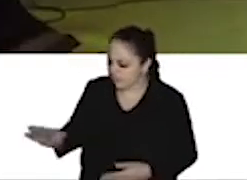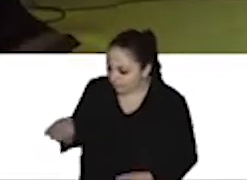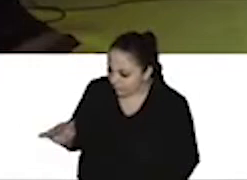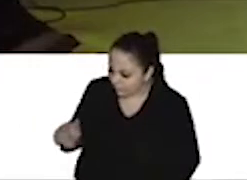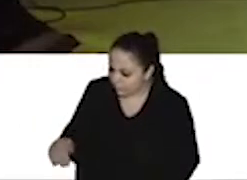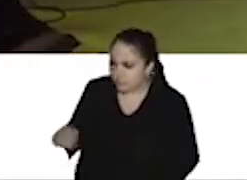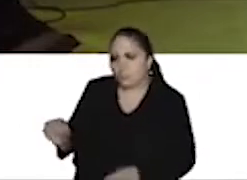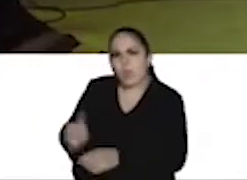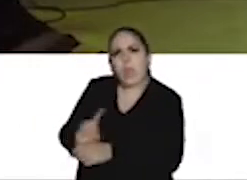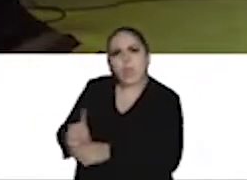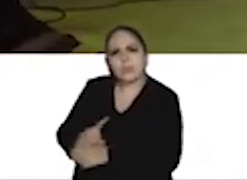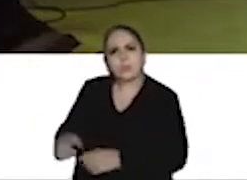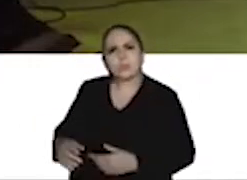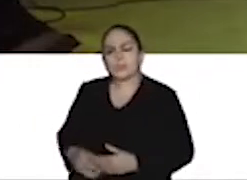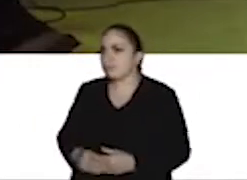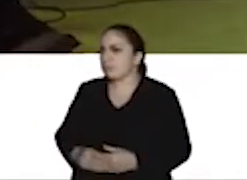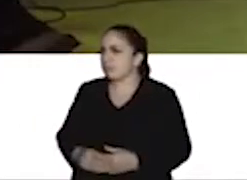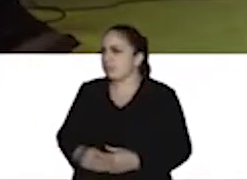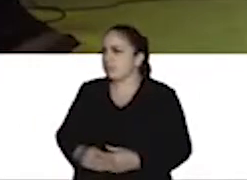Dourado?